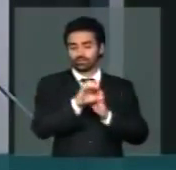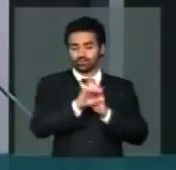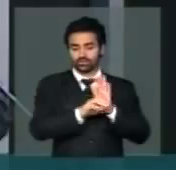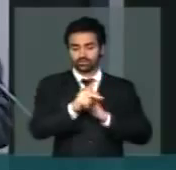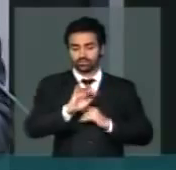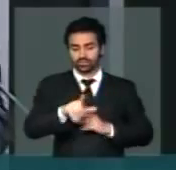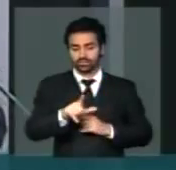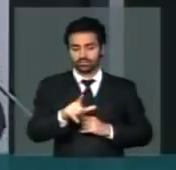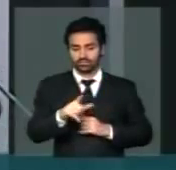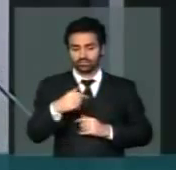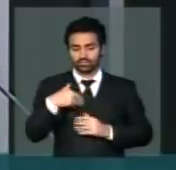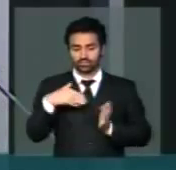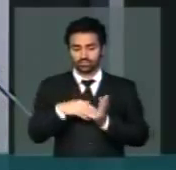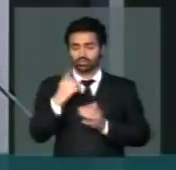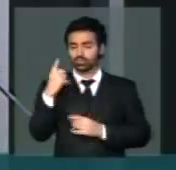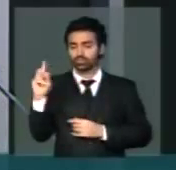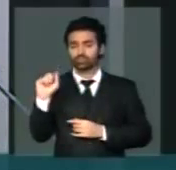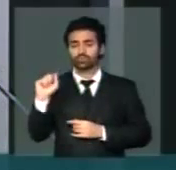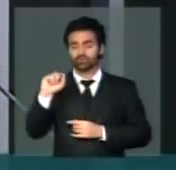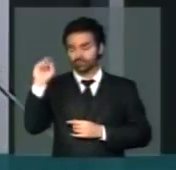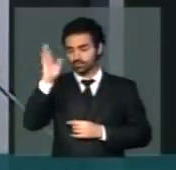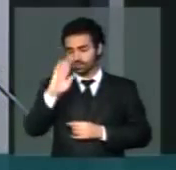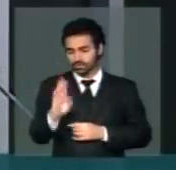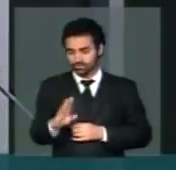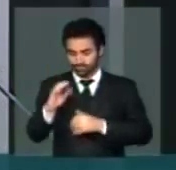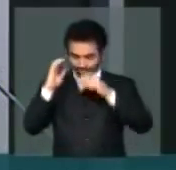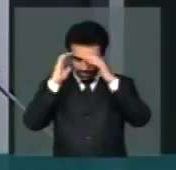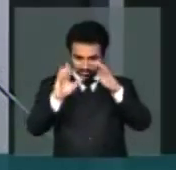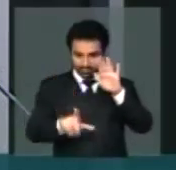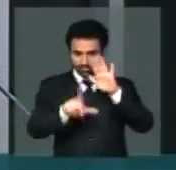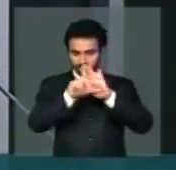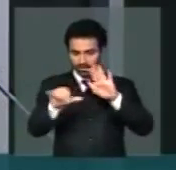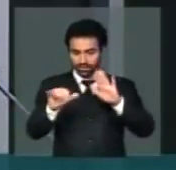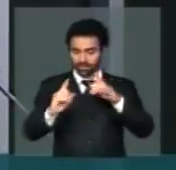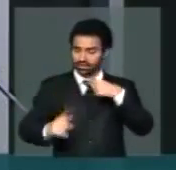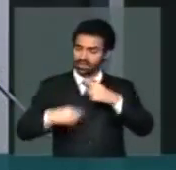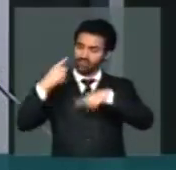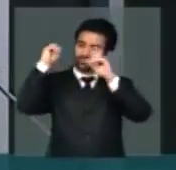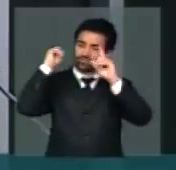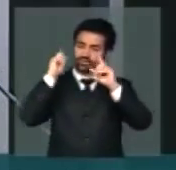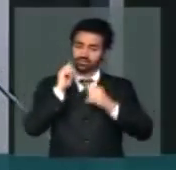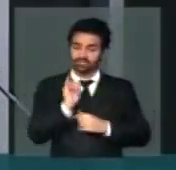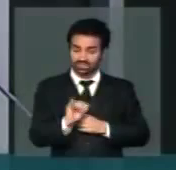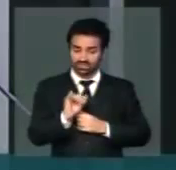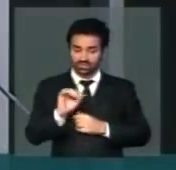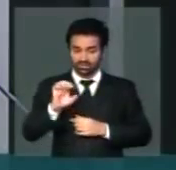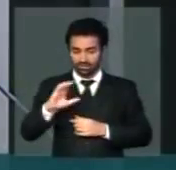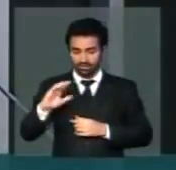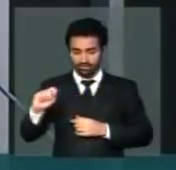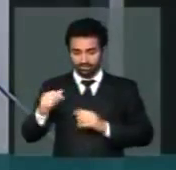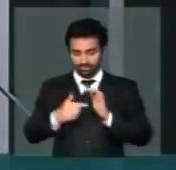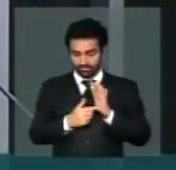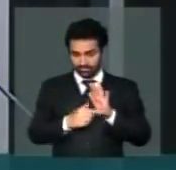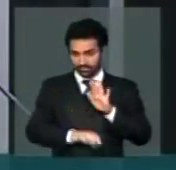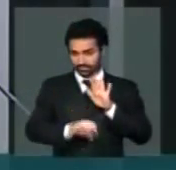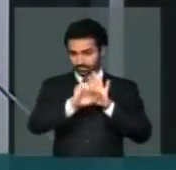presidente. No Brasil, cumprir a lei é revolucionário. Se o nosso ECA